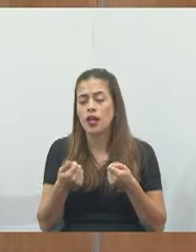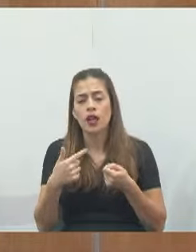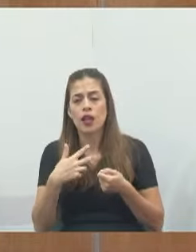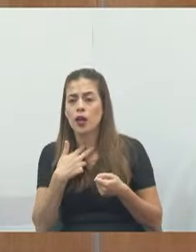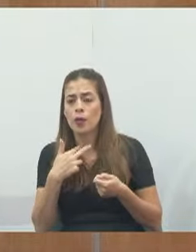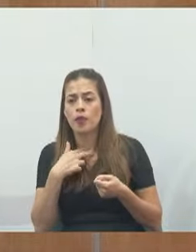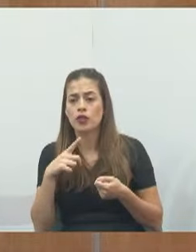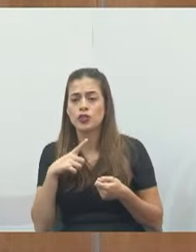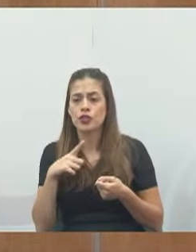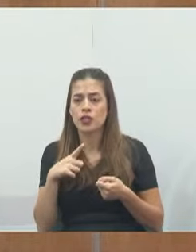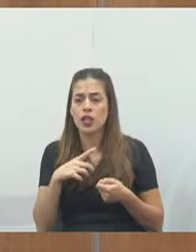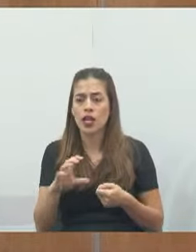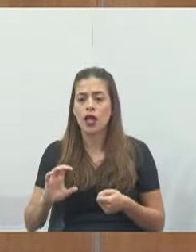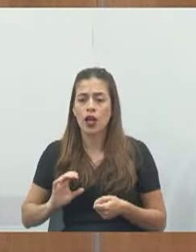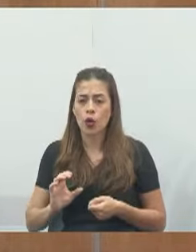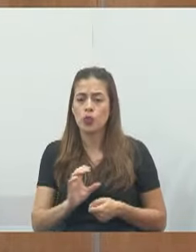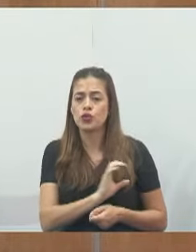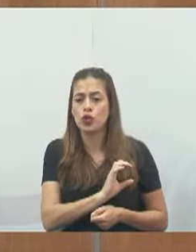cargo comissionado